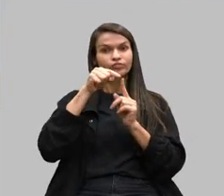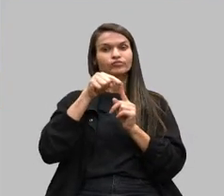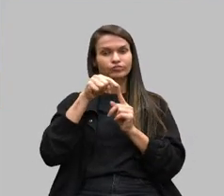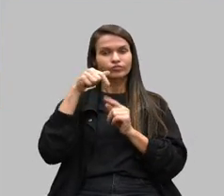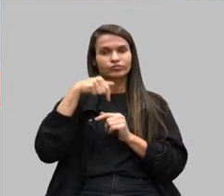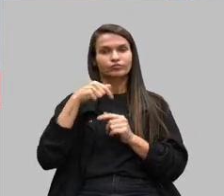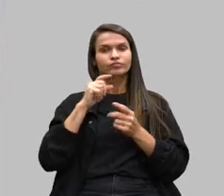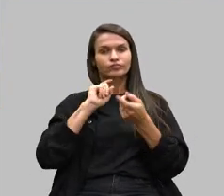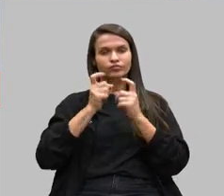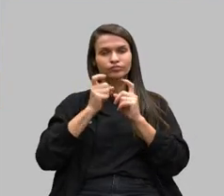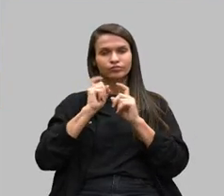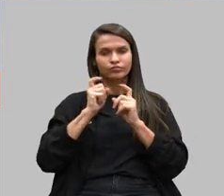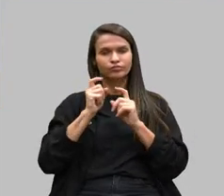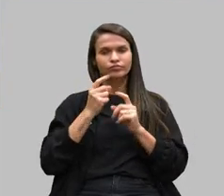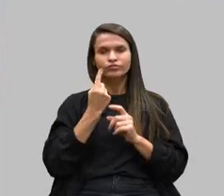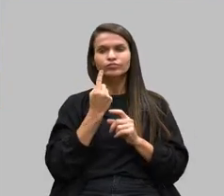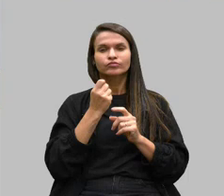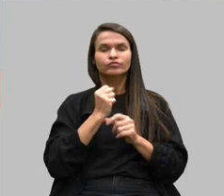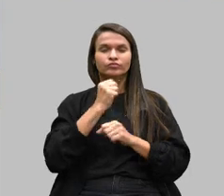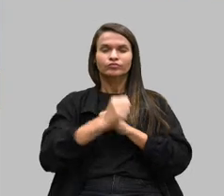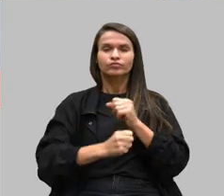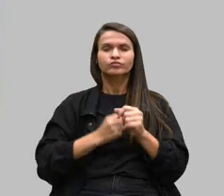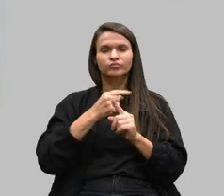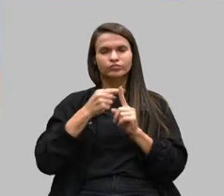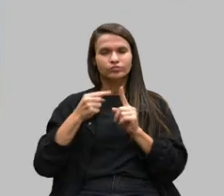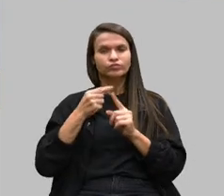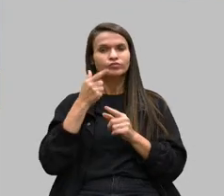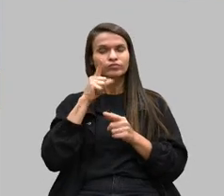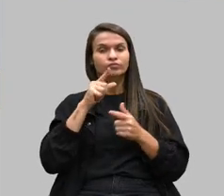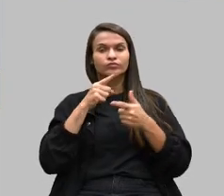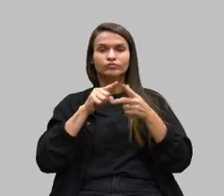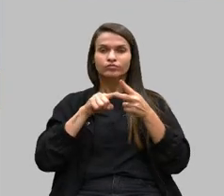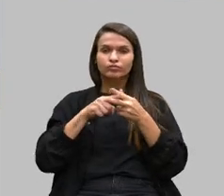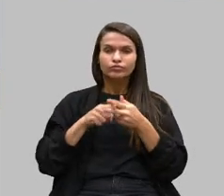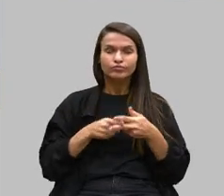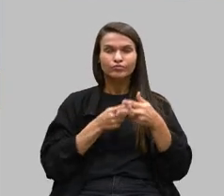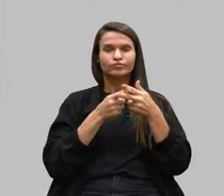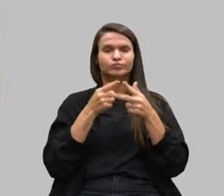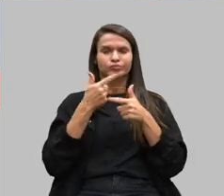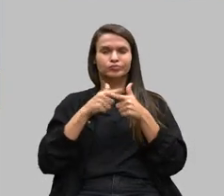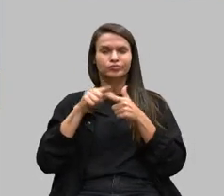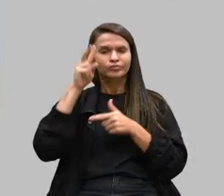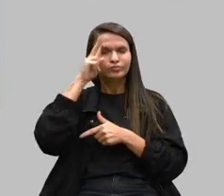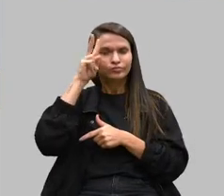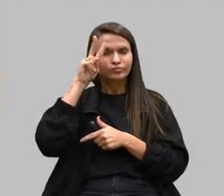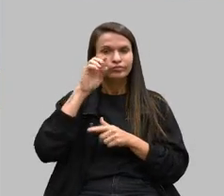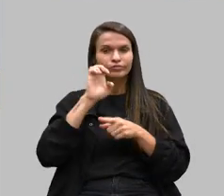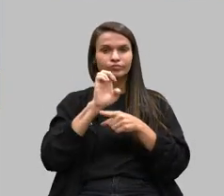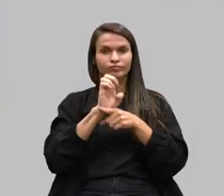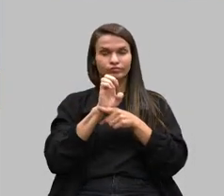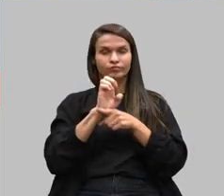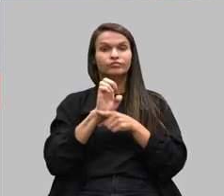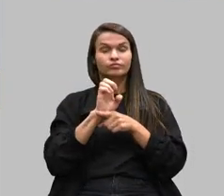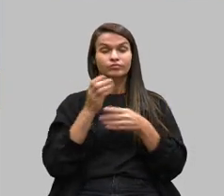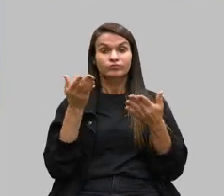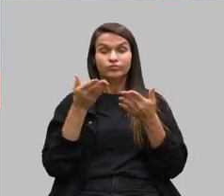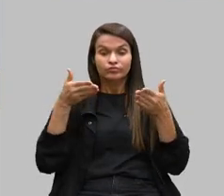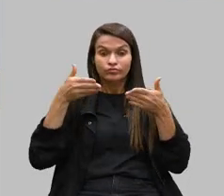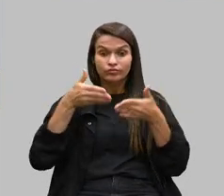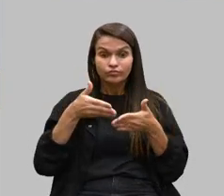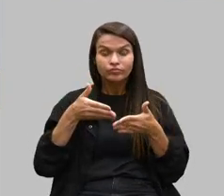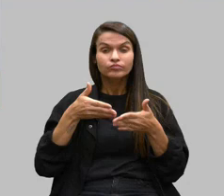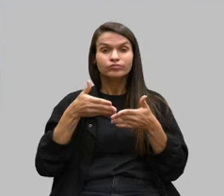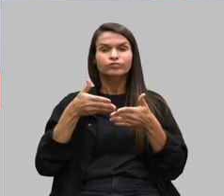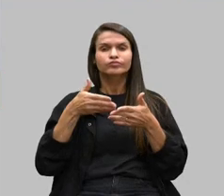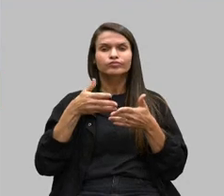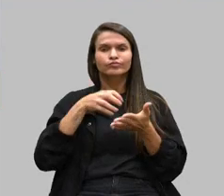esse 1 ano e meio nós vamos conseguir corrigir problemas históricos do estado e aqui trazendo da situação de rodovias os cinco